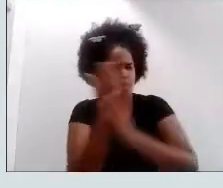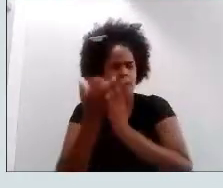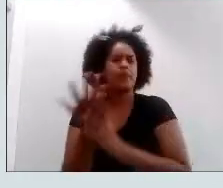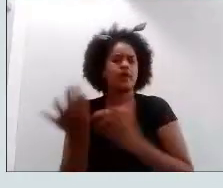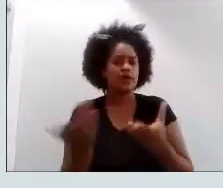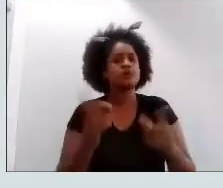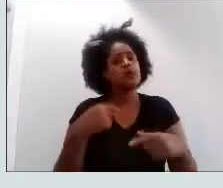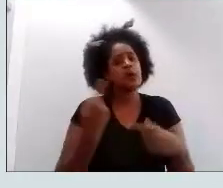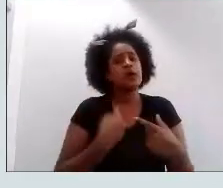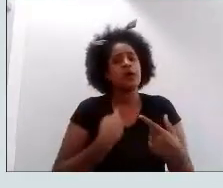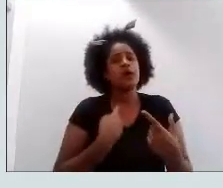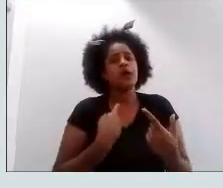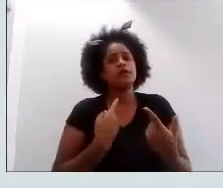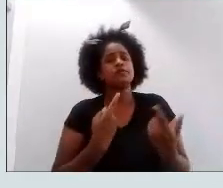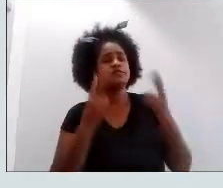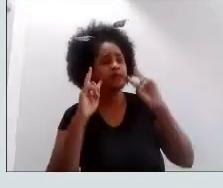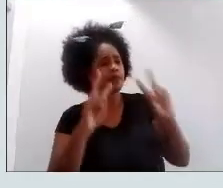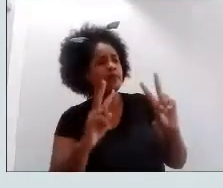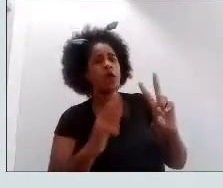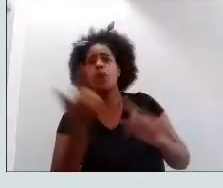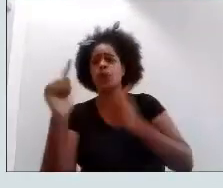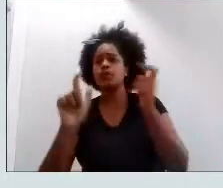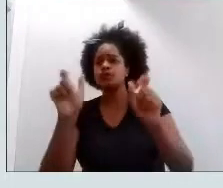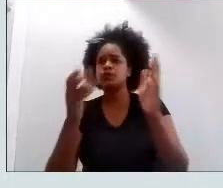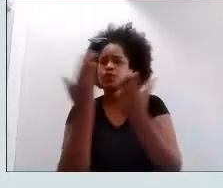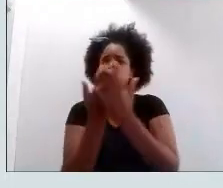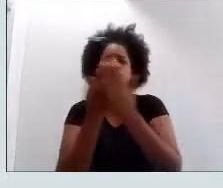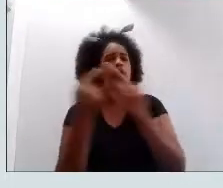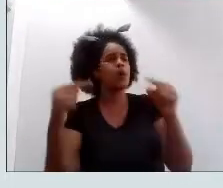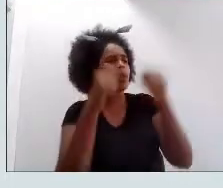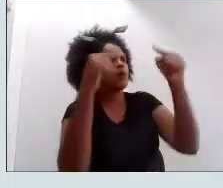por grupos e outros vão